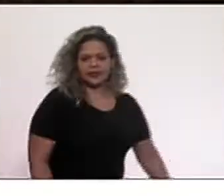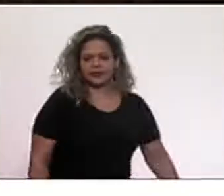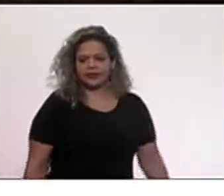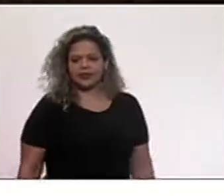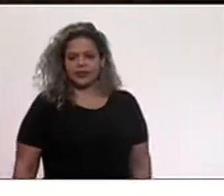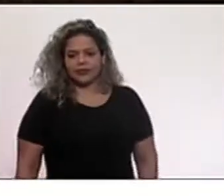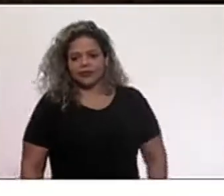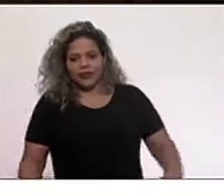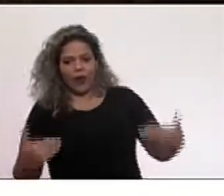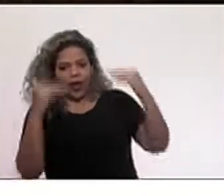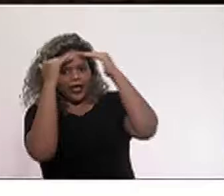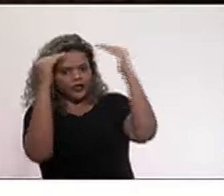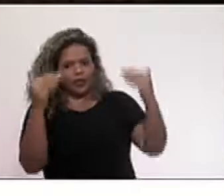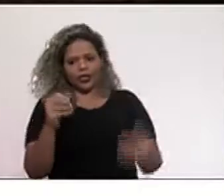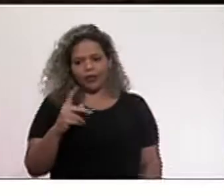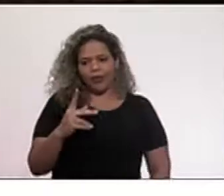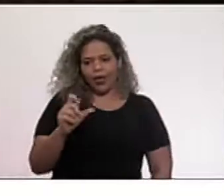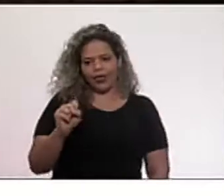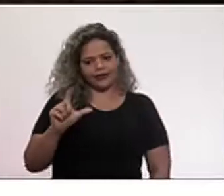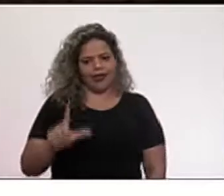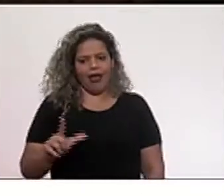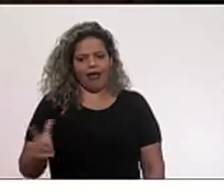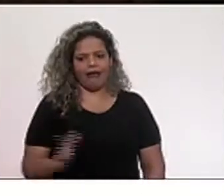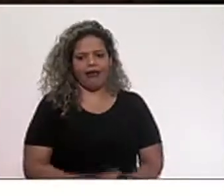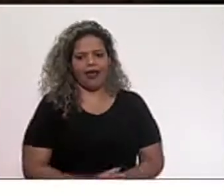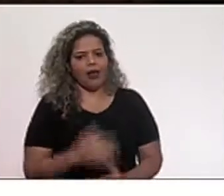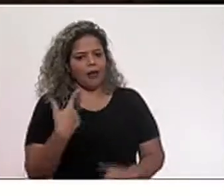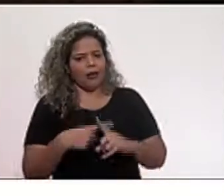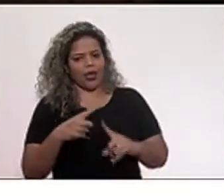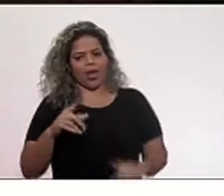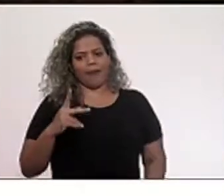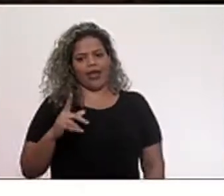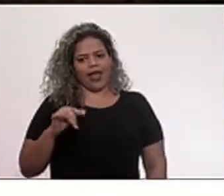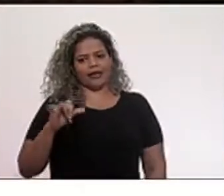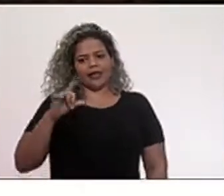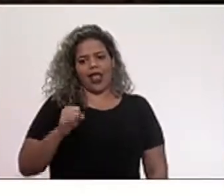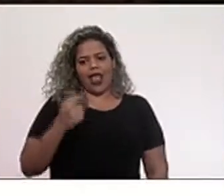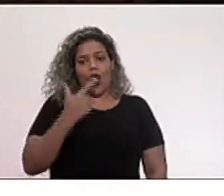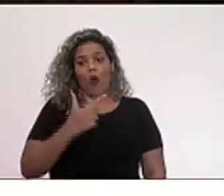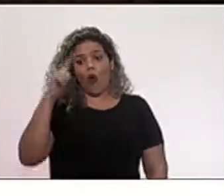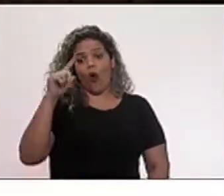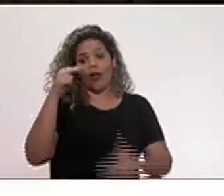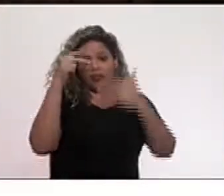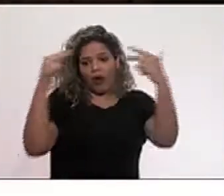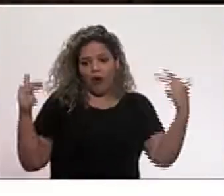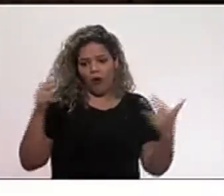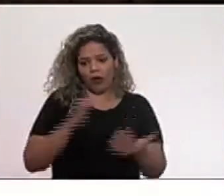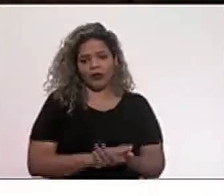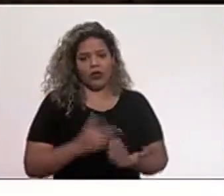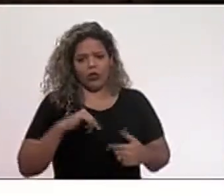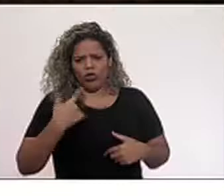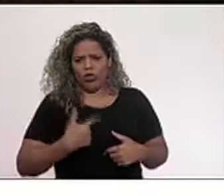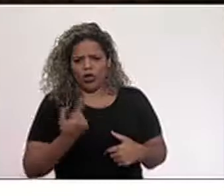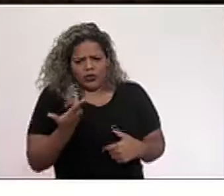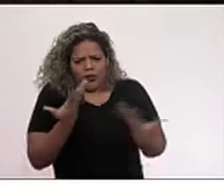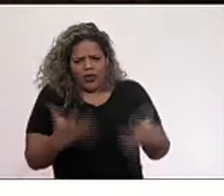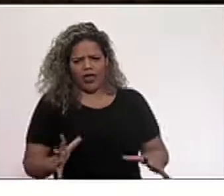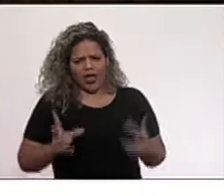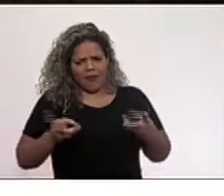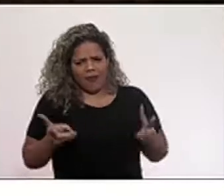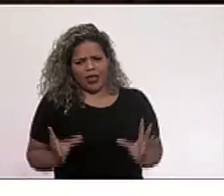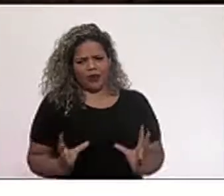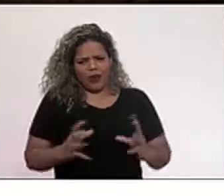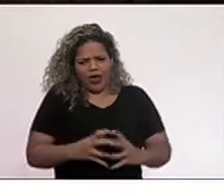com todo respeito ao PSL, porque esse PSL é uma outra instituição. Nós não queremos esse